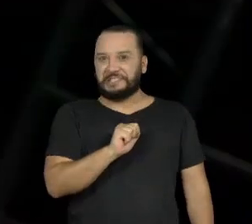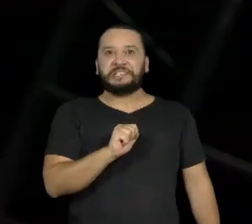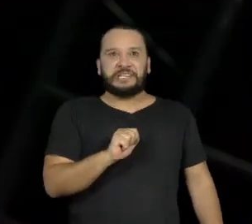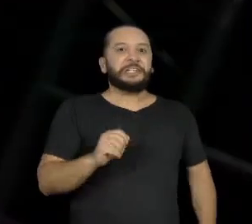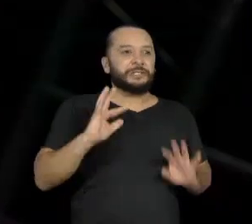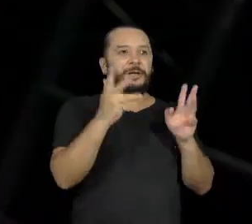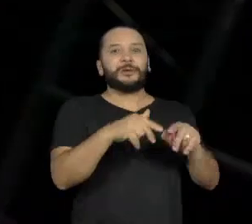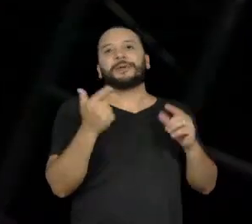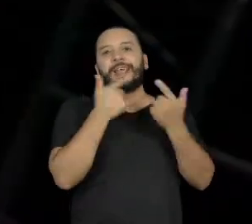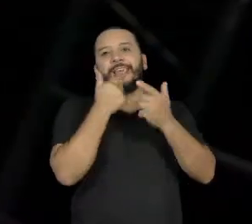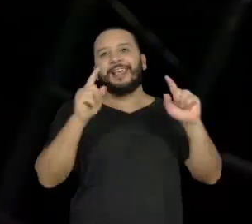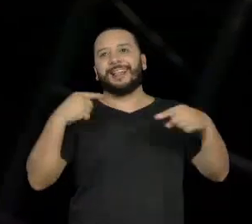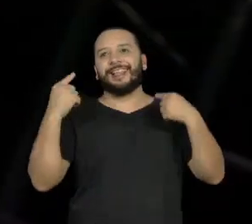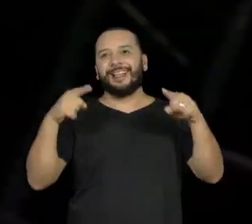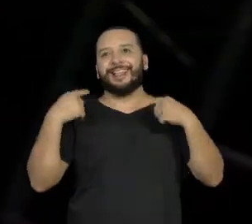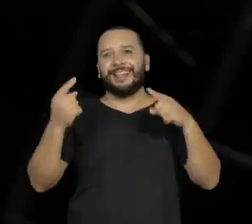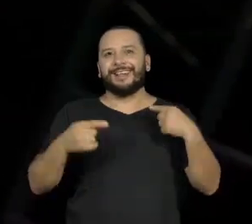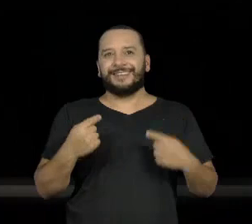período muito gozado.